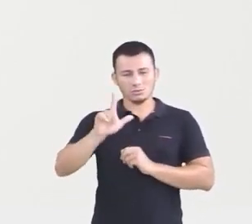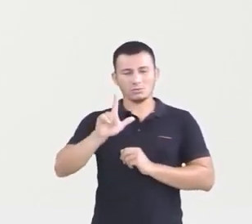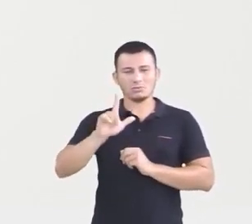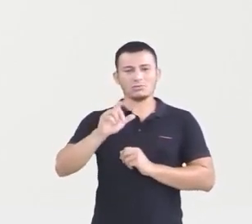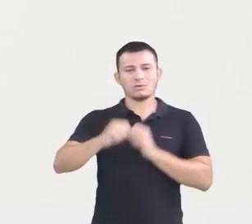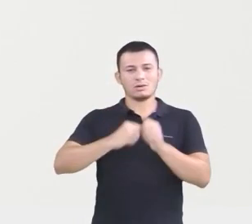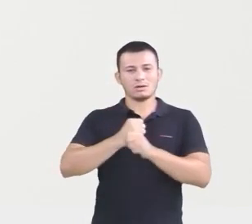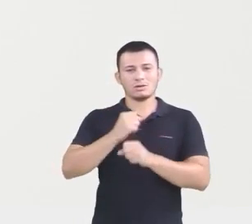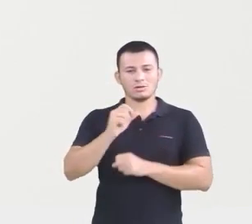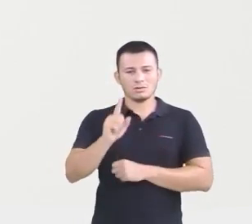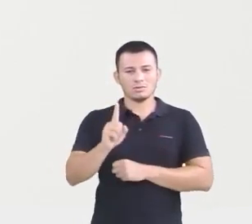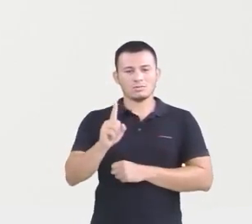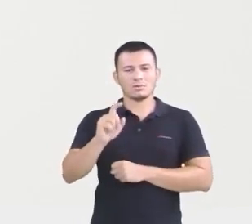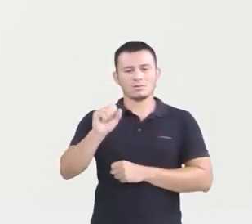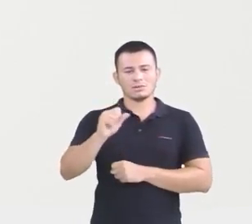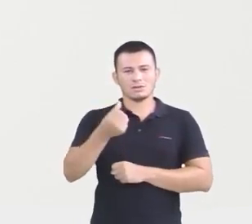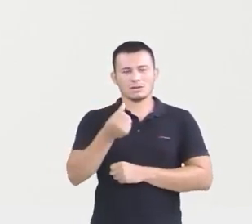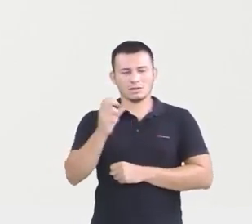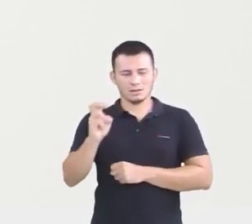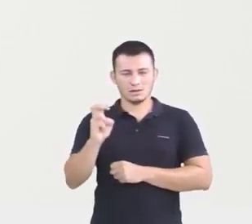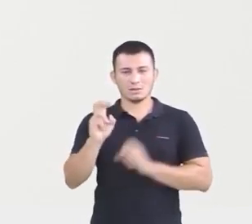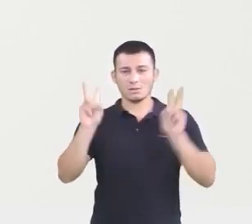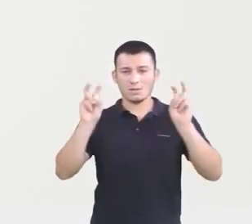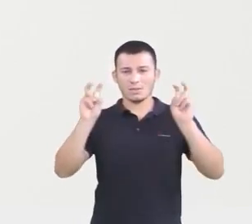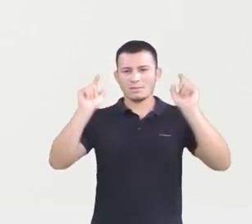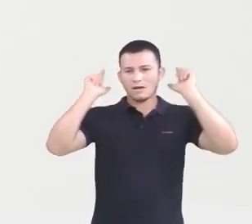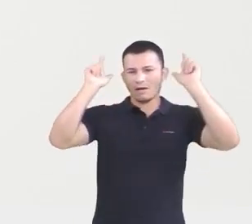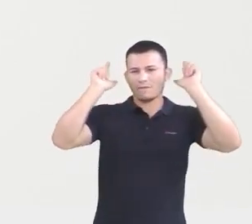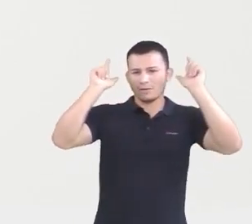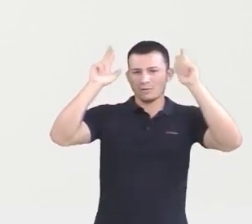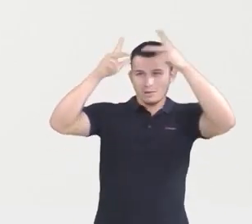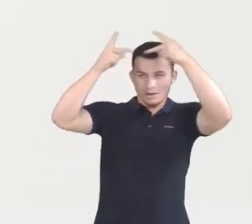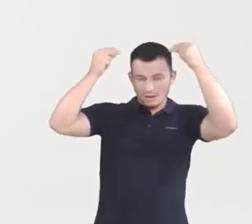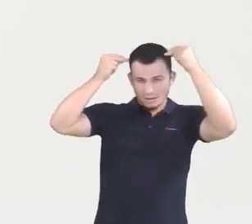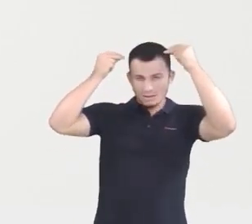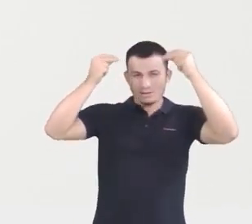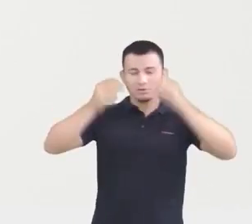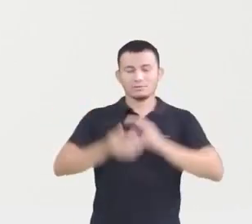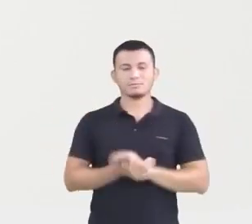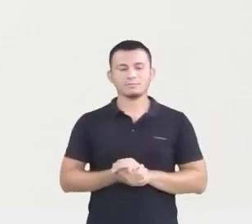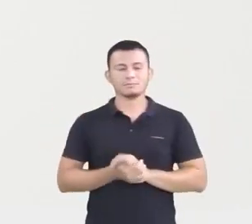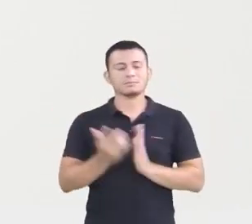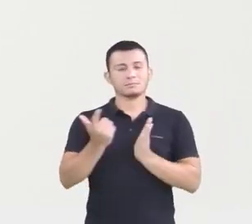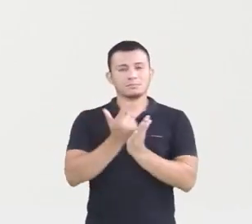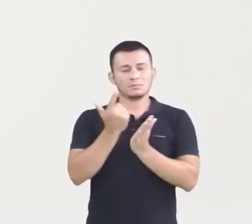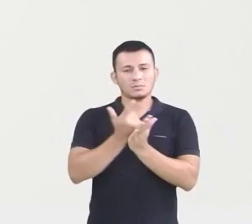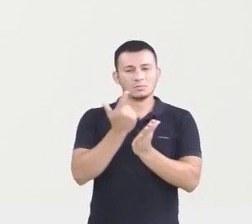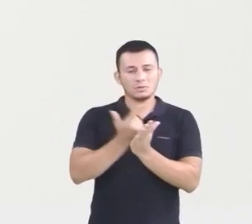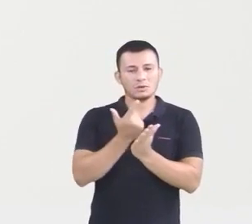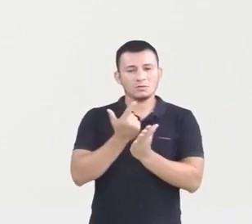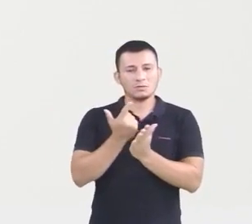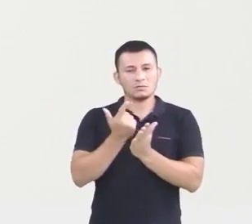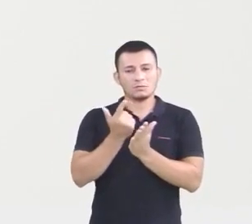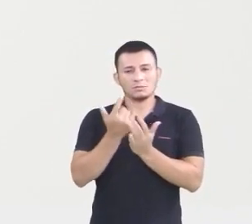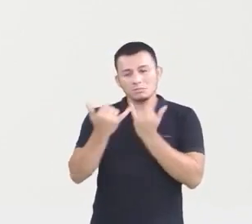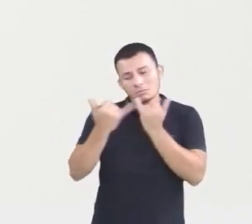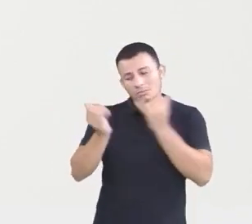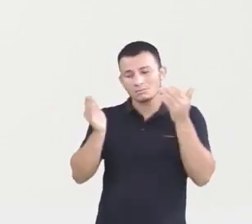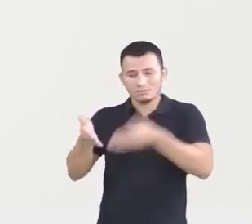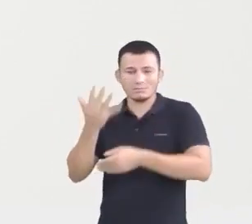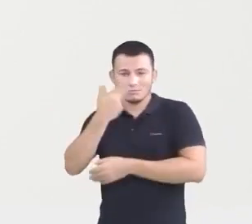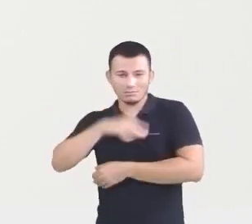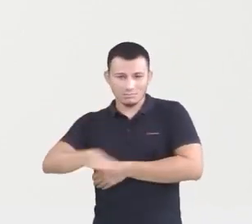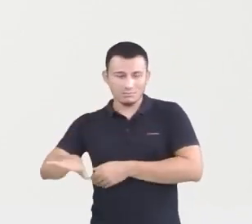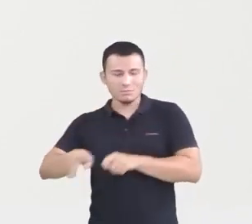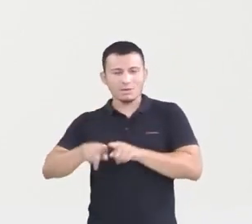Lewis Carroll, com o título As Aventuras de Alice no País das Maravilhas, é um livro aparentemente infantil, mas que abre uma